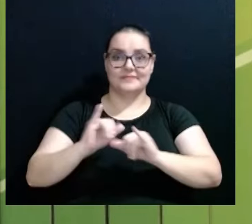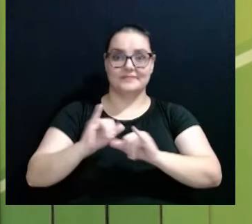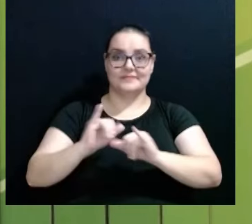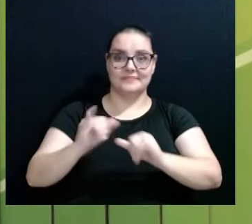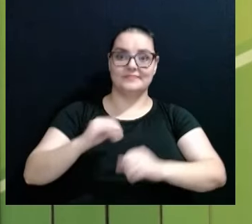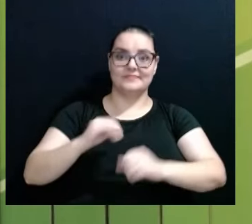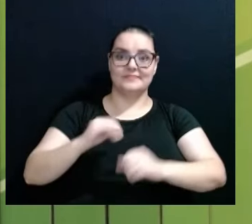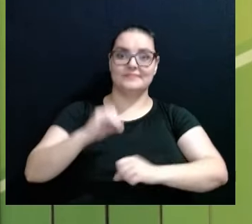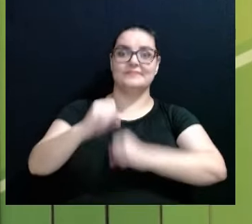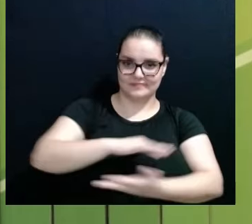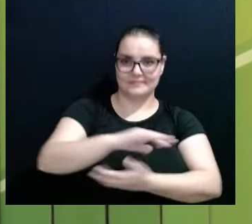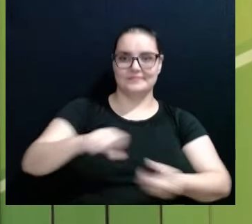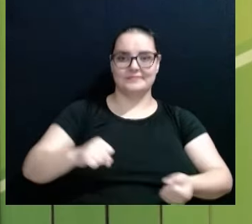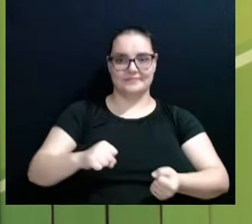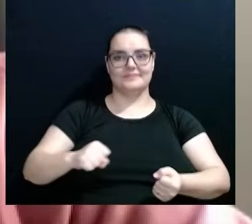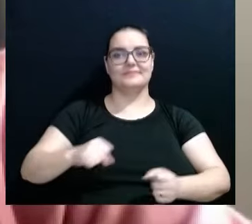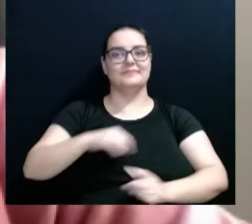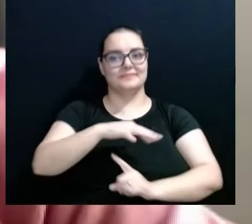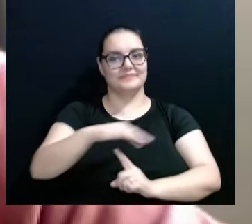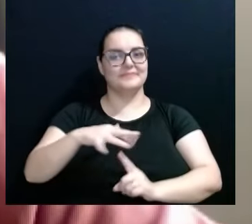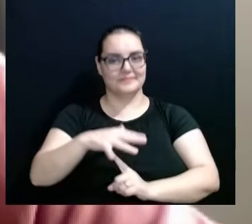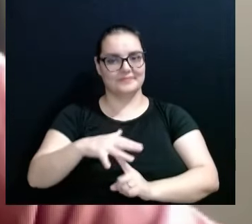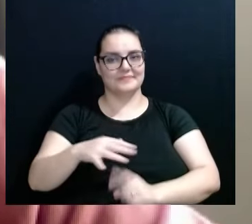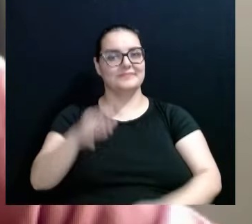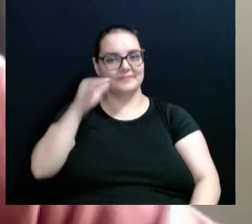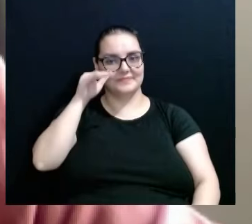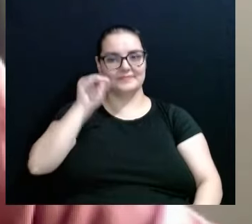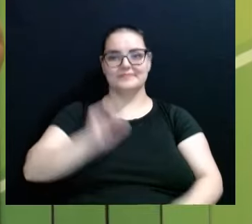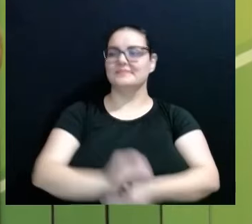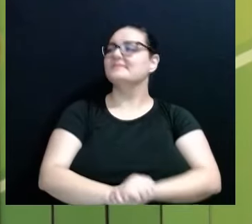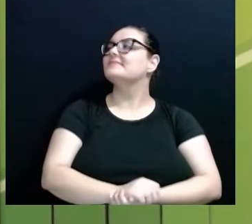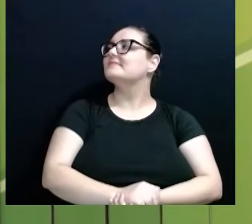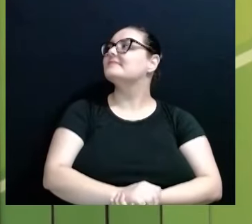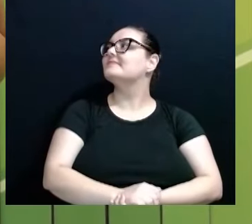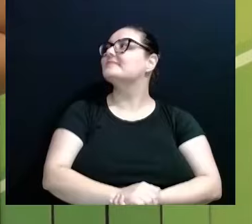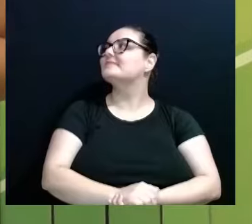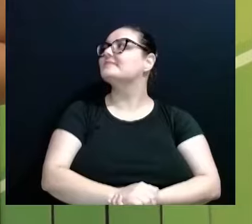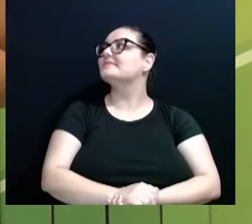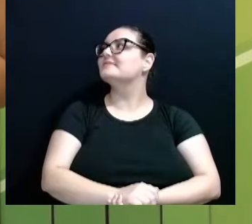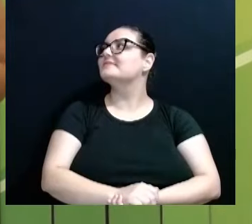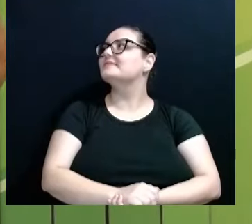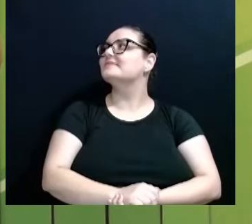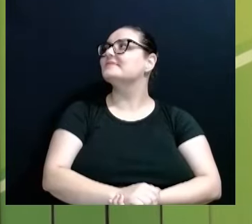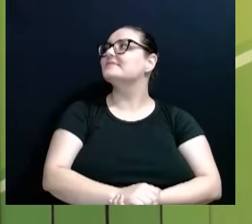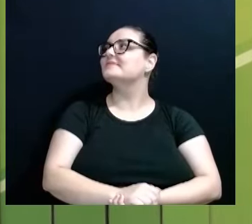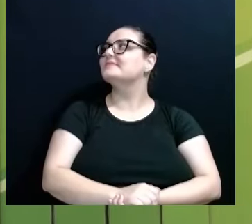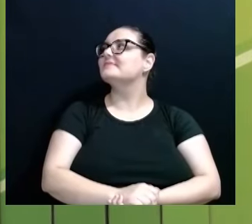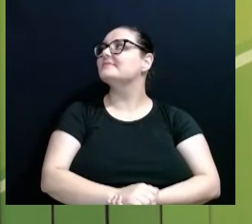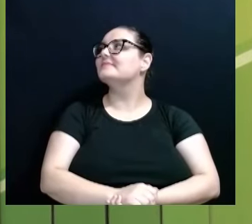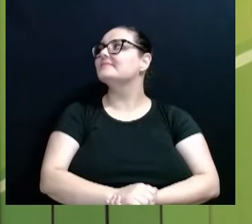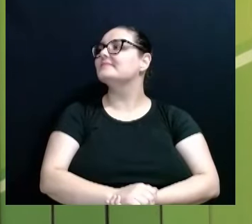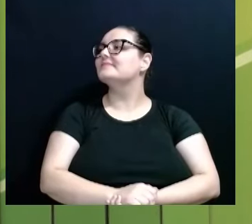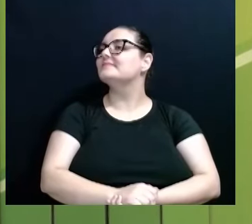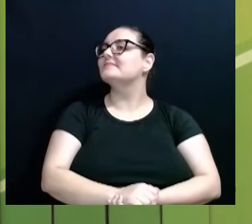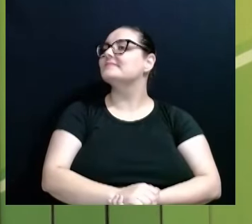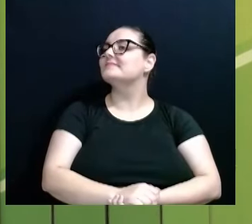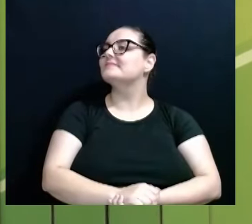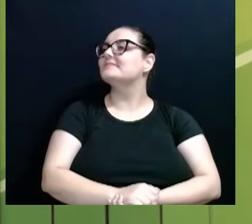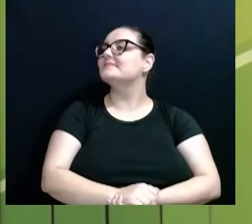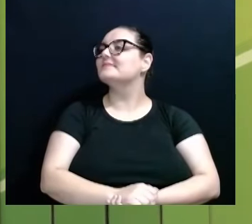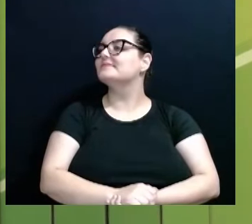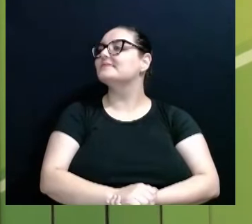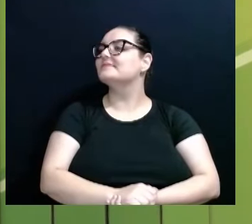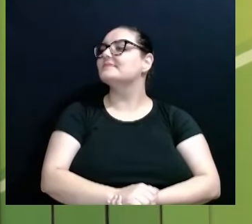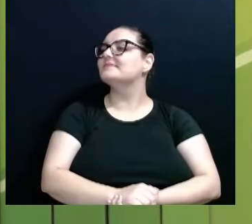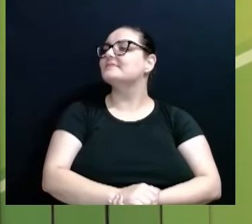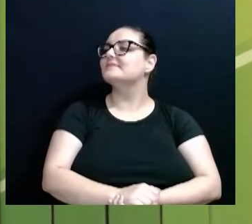É um prazer, eu que agradeço. Fico à disposição. E o Giro Ambiental não acaba por aqui.